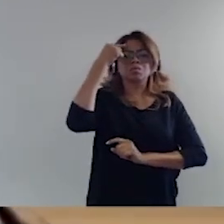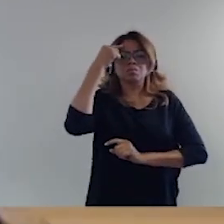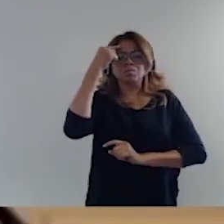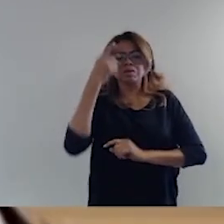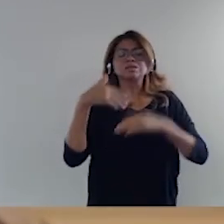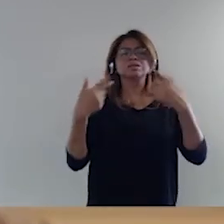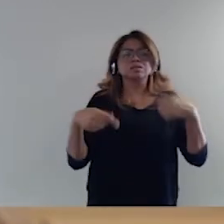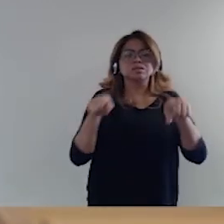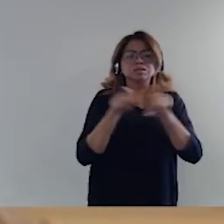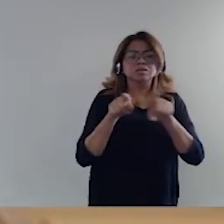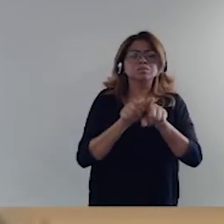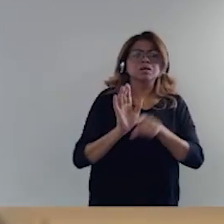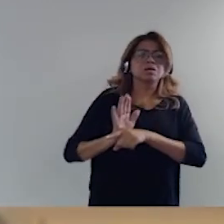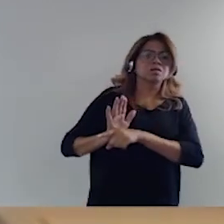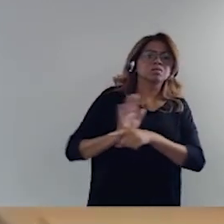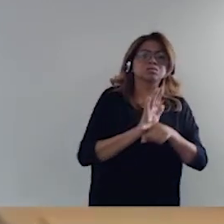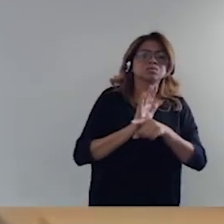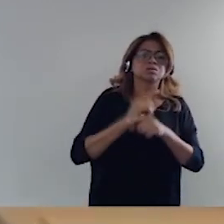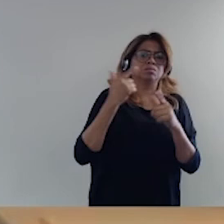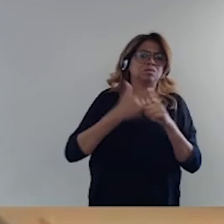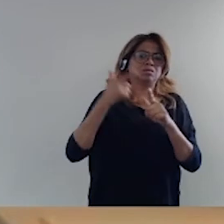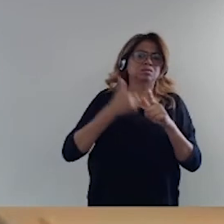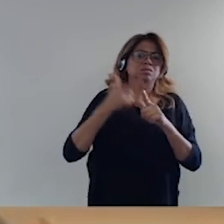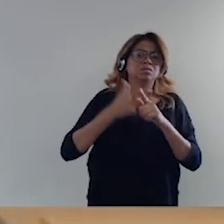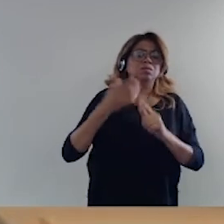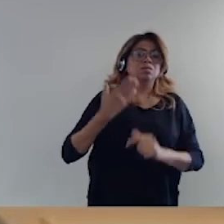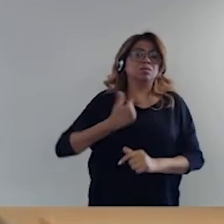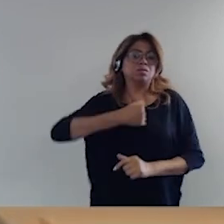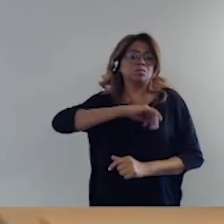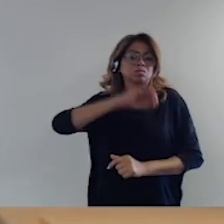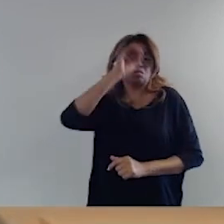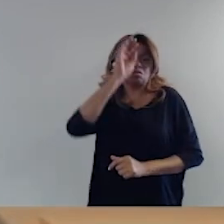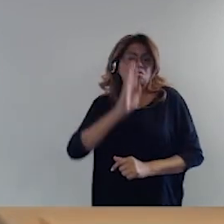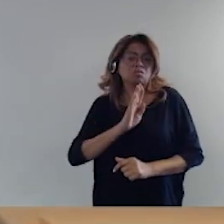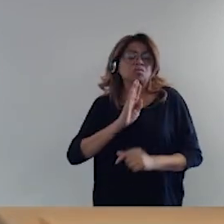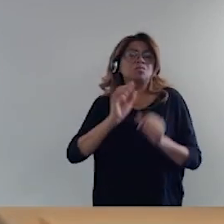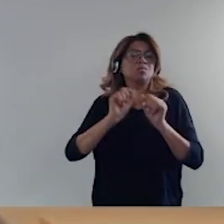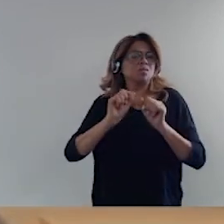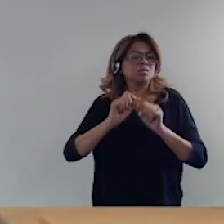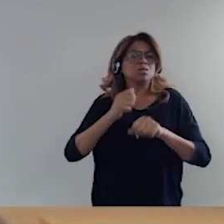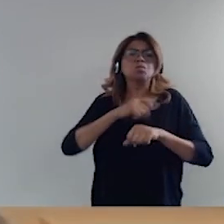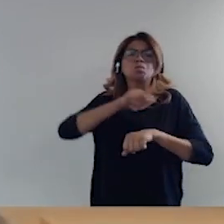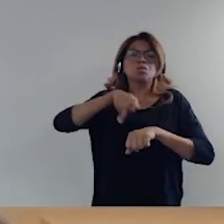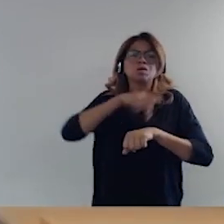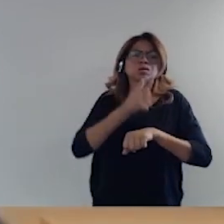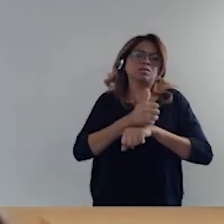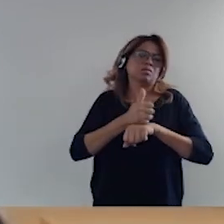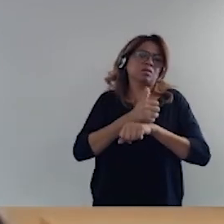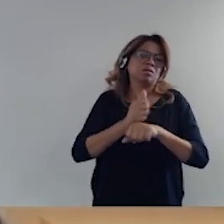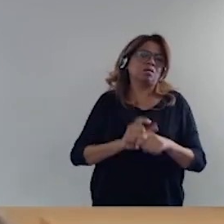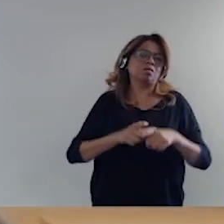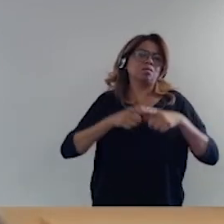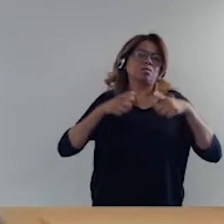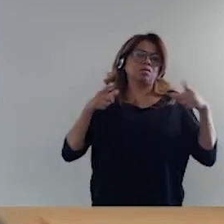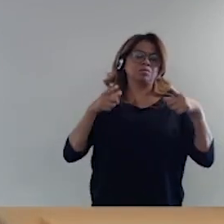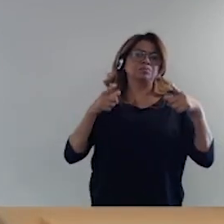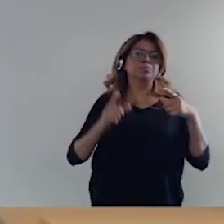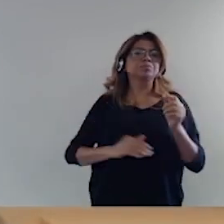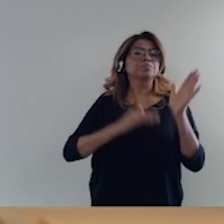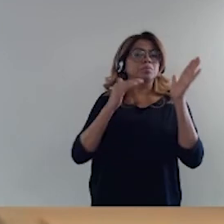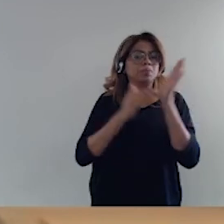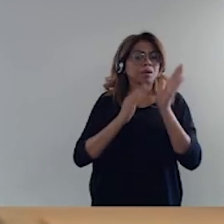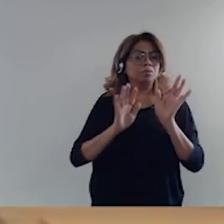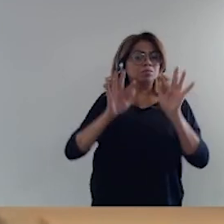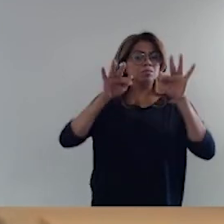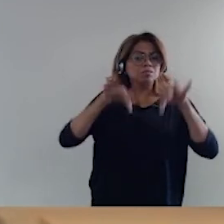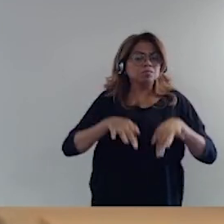e equacionar os problemas que nos farão um país melhor e maior. E, por fim, o